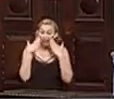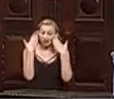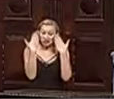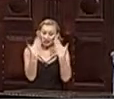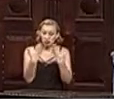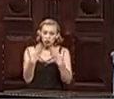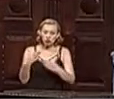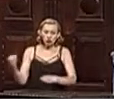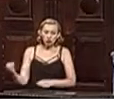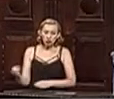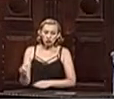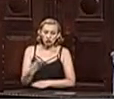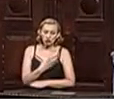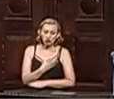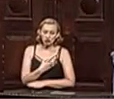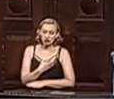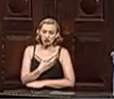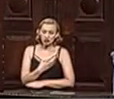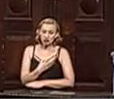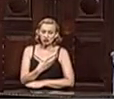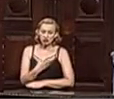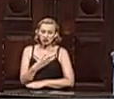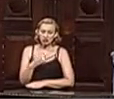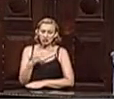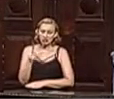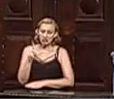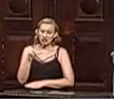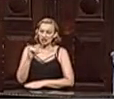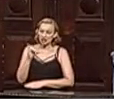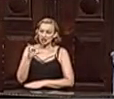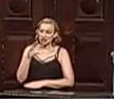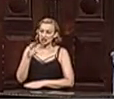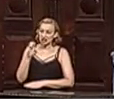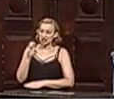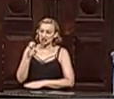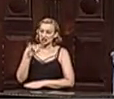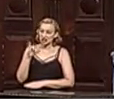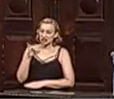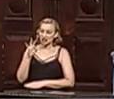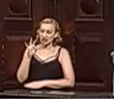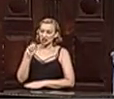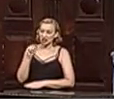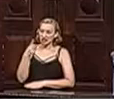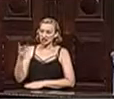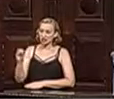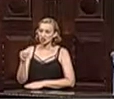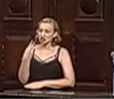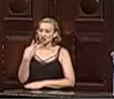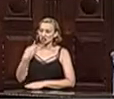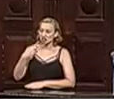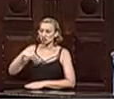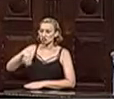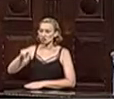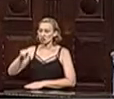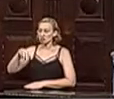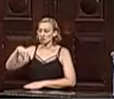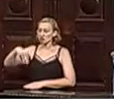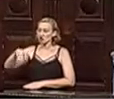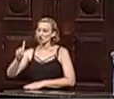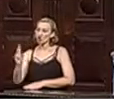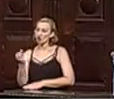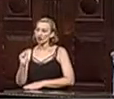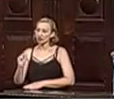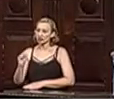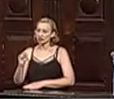uma nova licitação aumentando em 3 milhões de reais a prestação desse serviço. Ainda